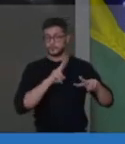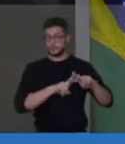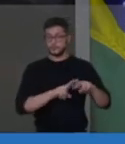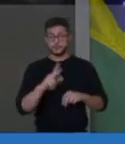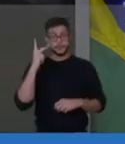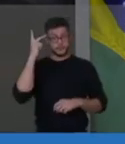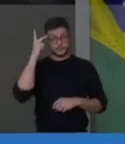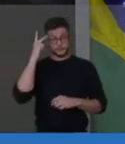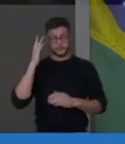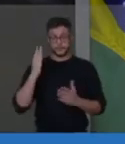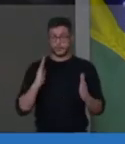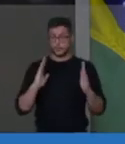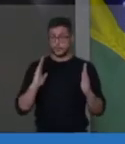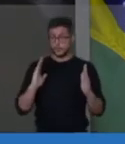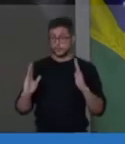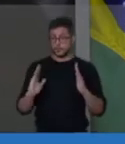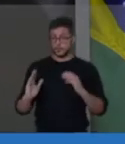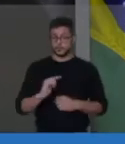para 2022,